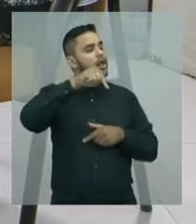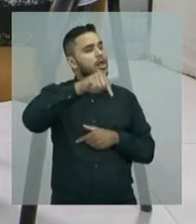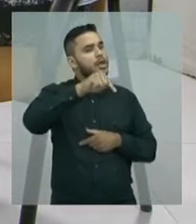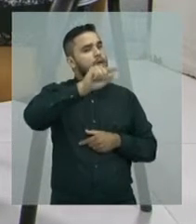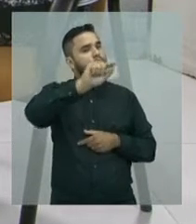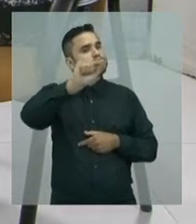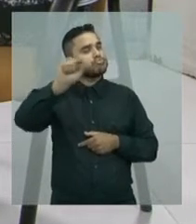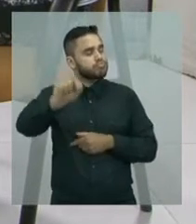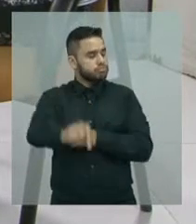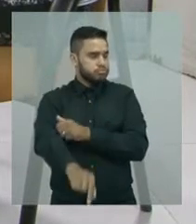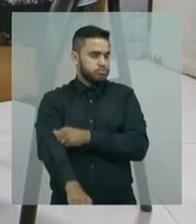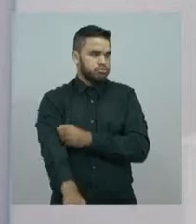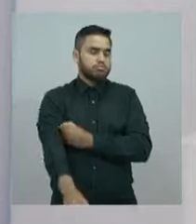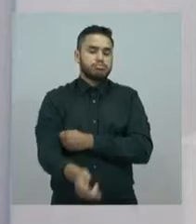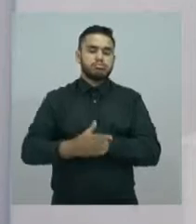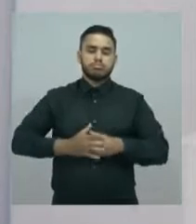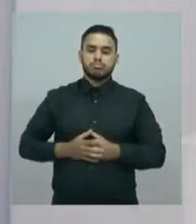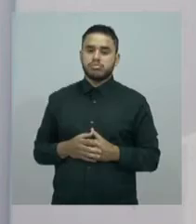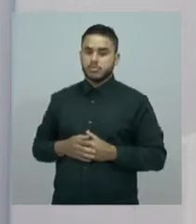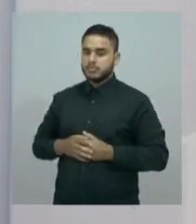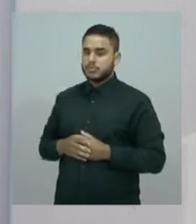Pronto. Atualmente, nós temos